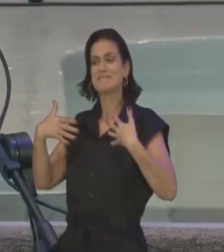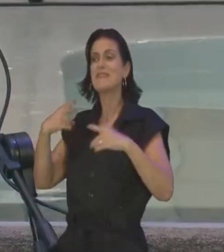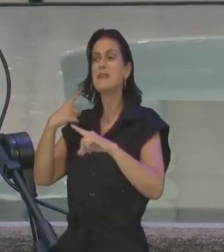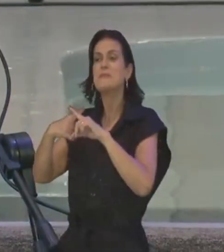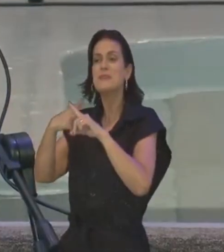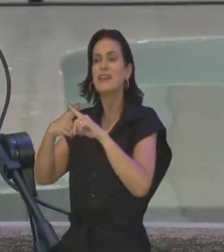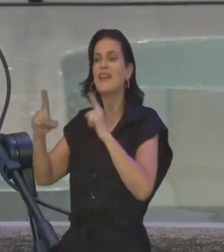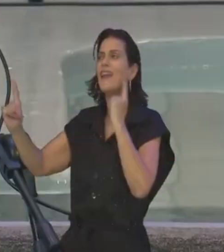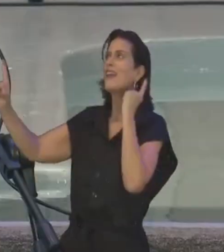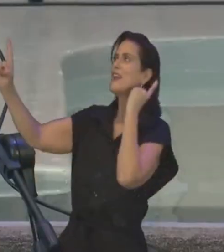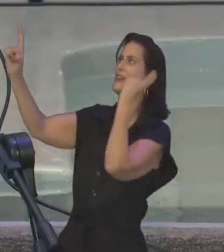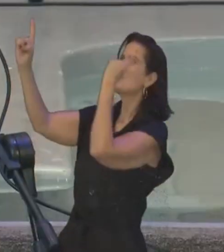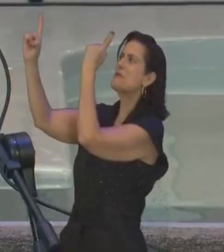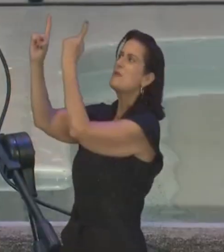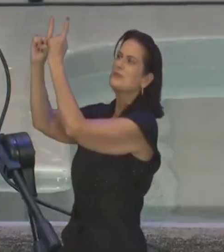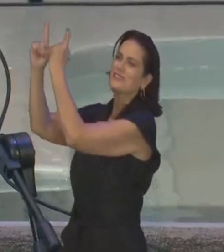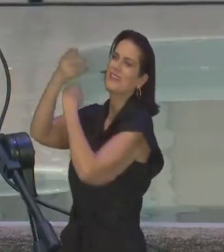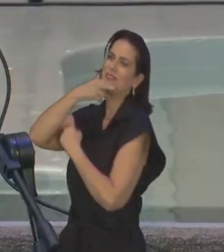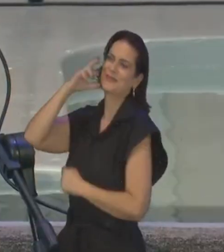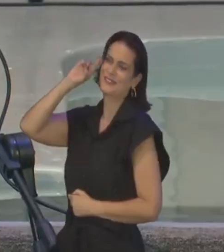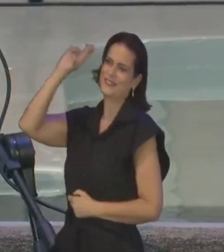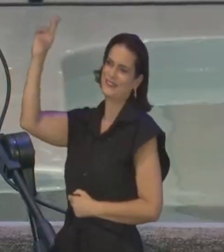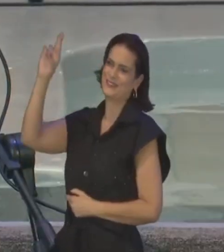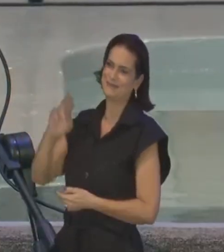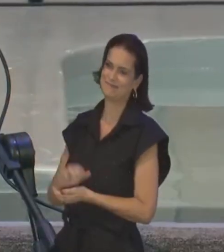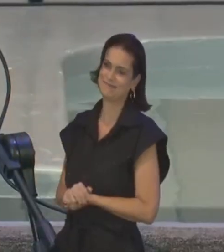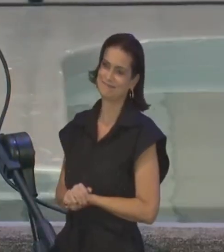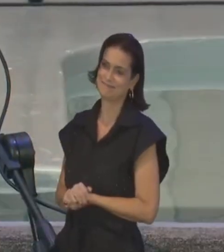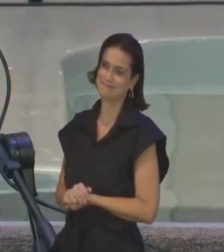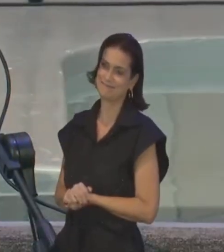se encontrar com o seu Senhor.